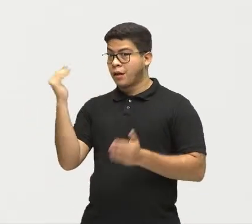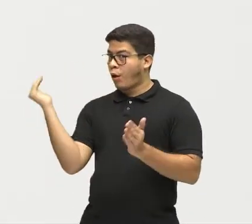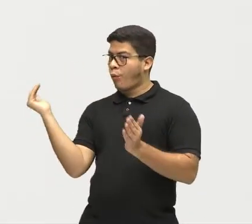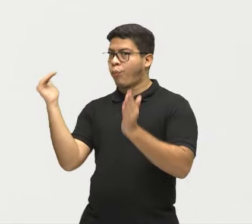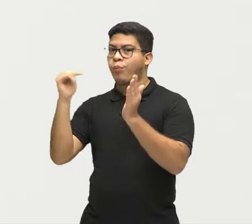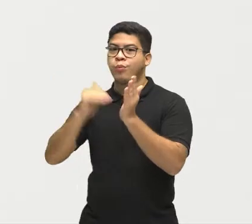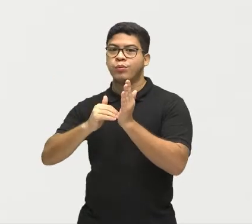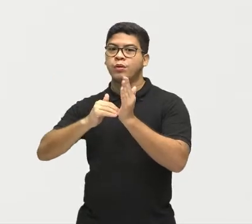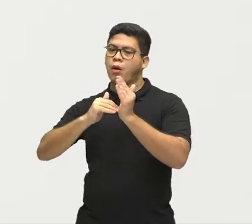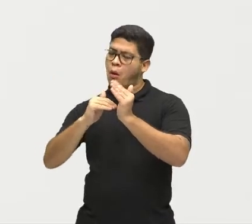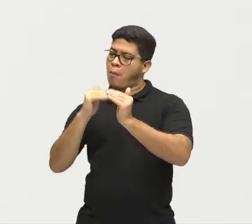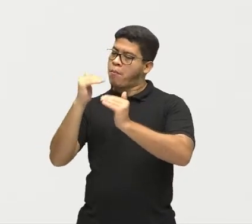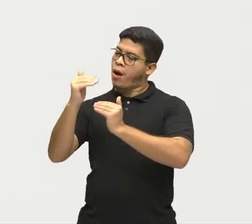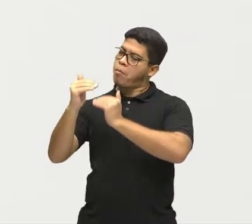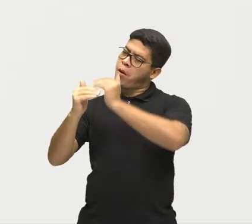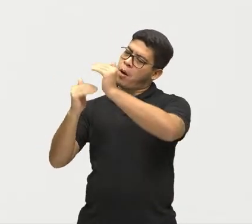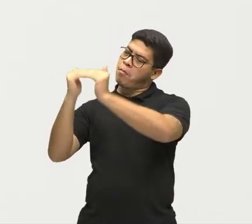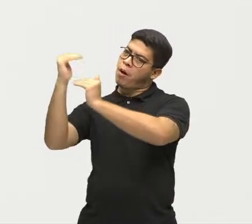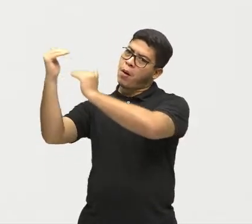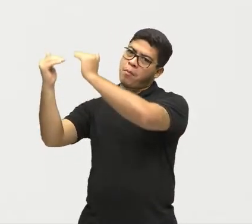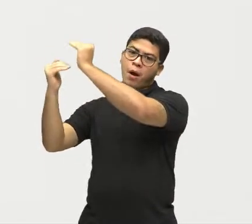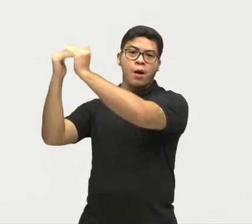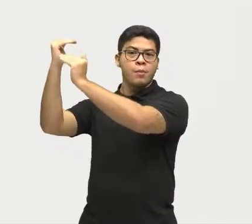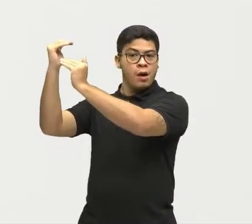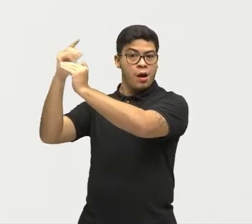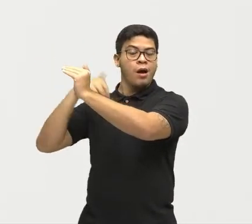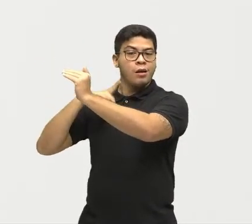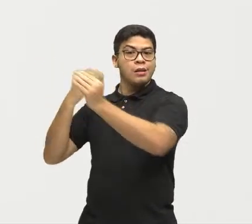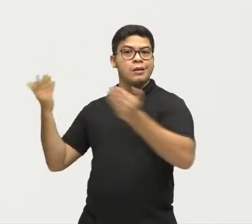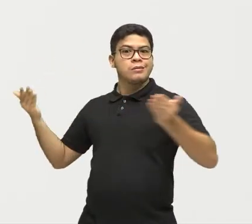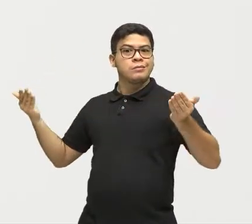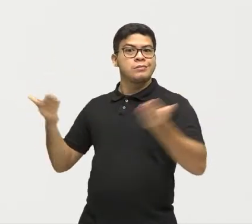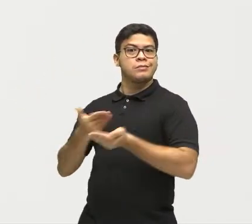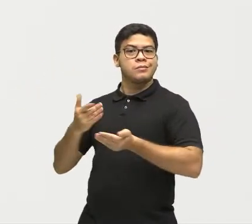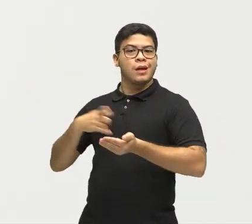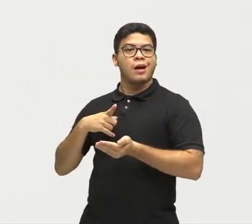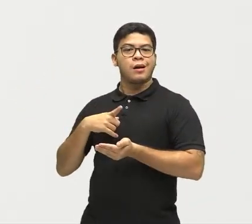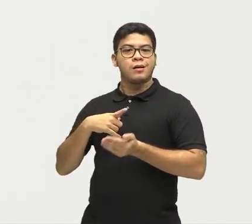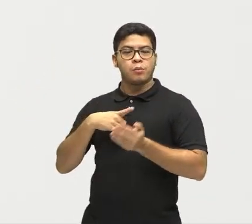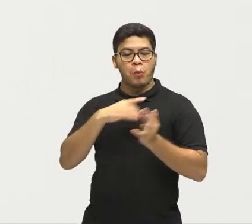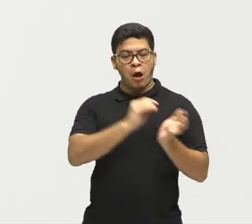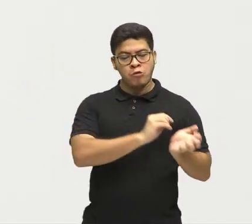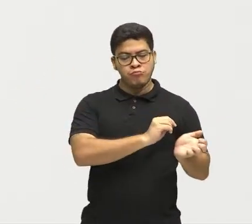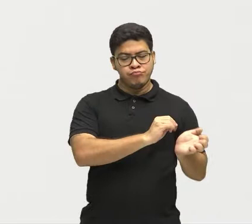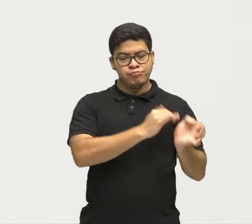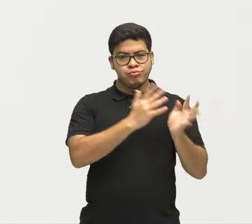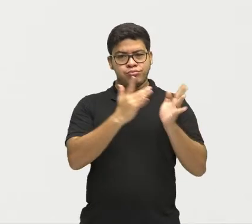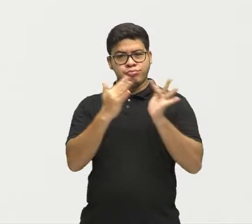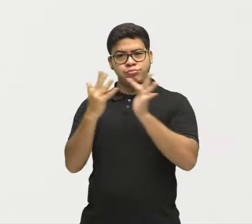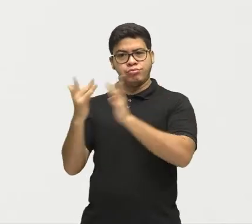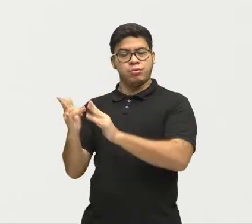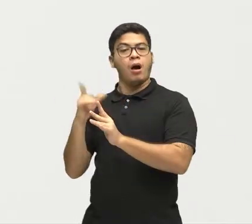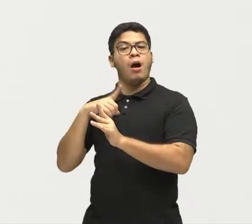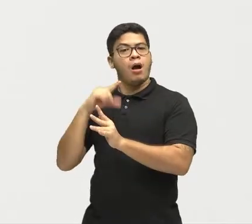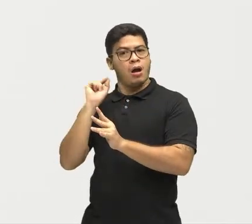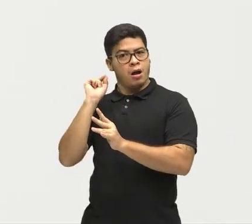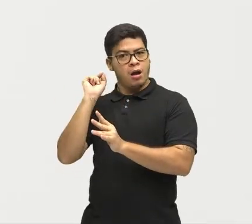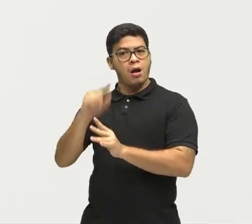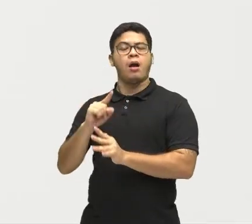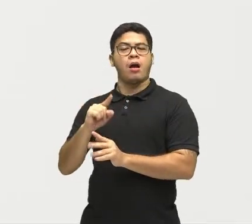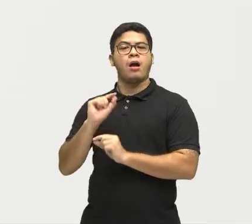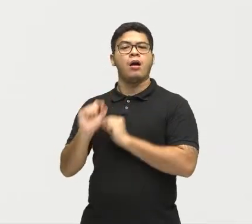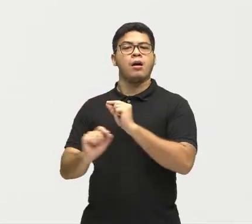de evolução do reino vegetal, do reino plantae. E as angiospermas são